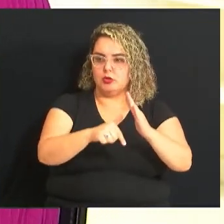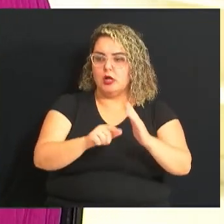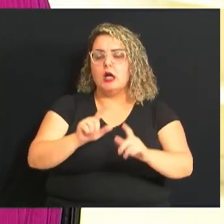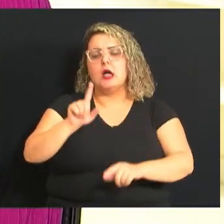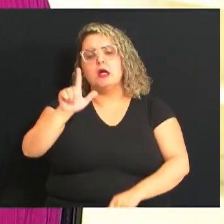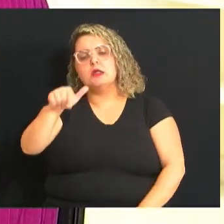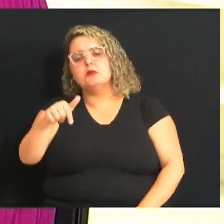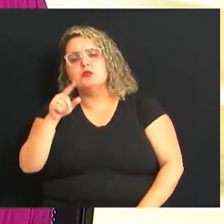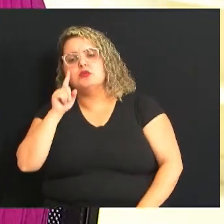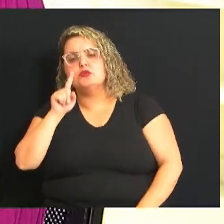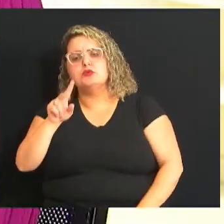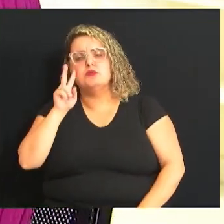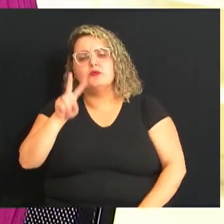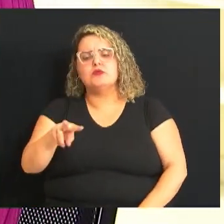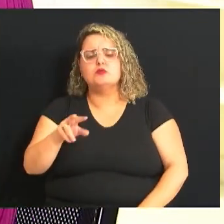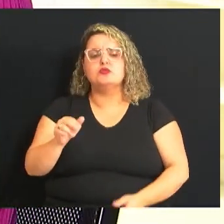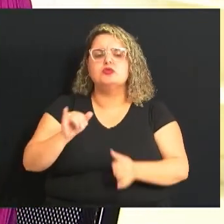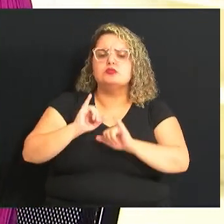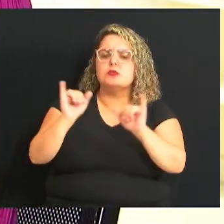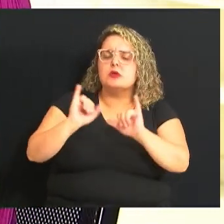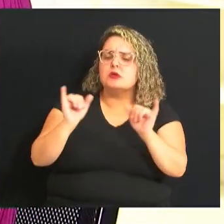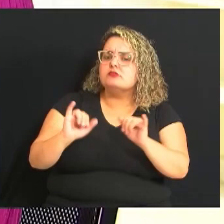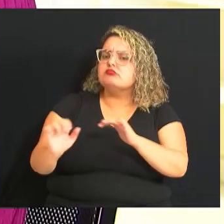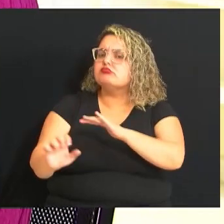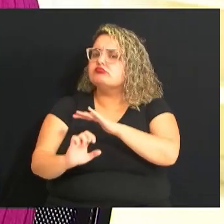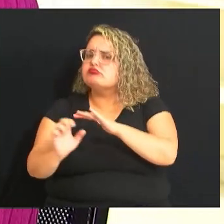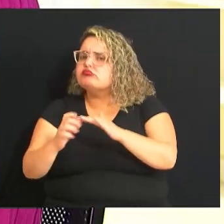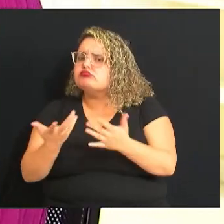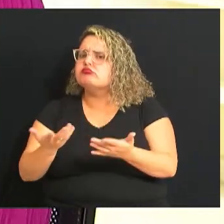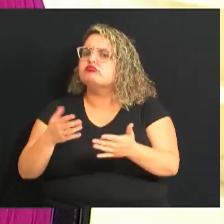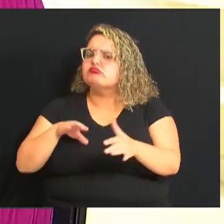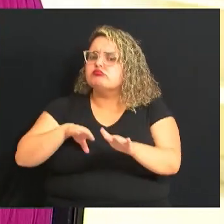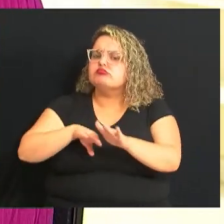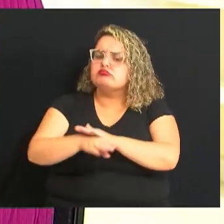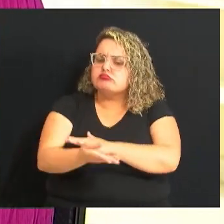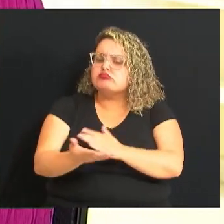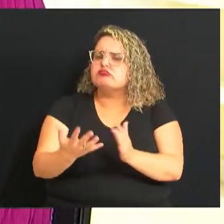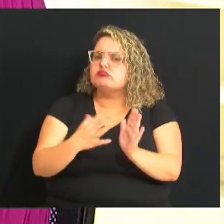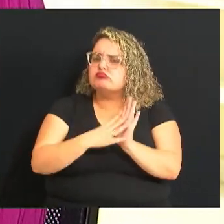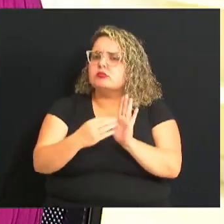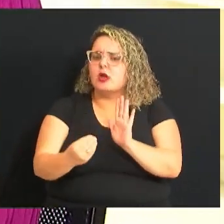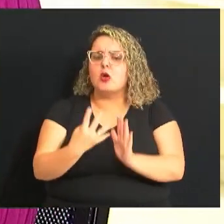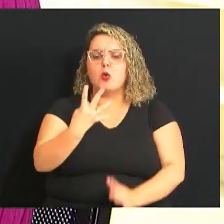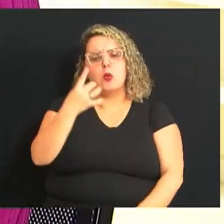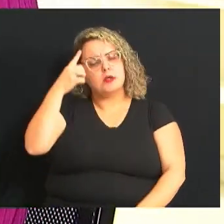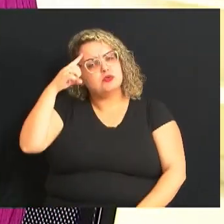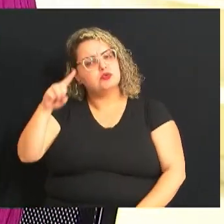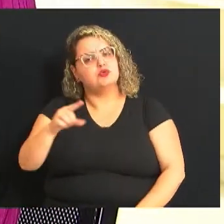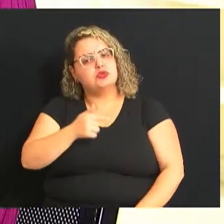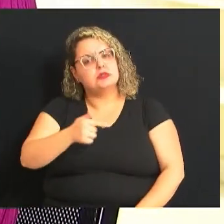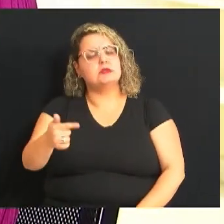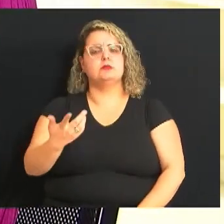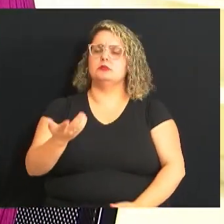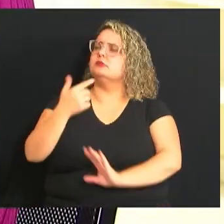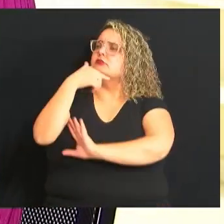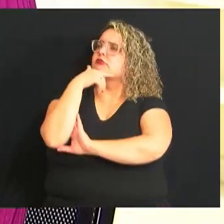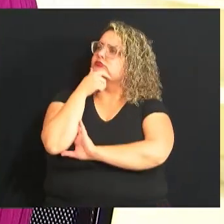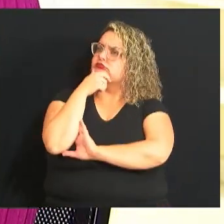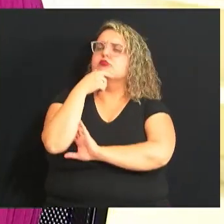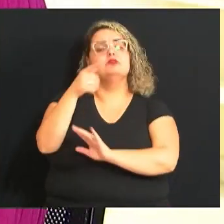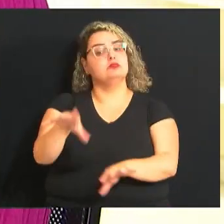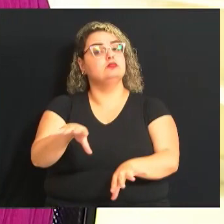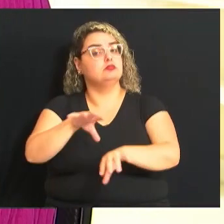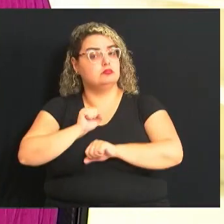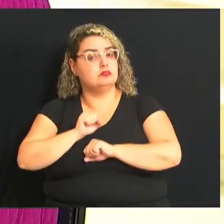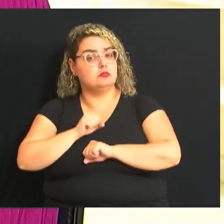reportagens de empresas que estavam já fazendo esse modelo de quatro dias por semana e a gente pensou em aderir justamente para